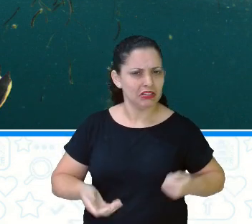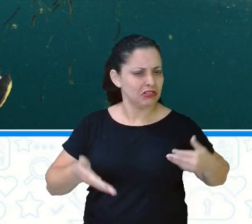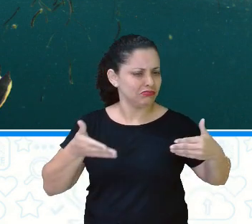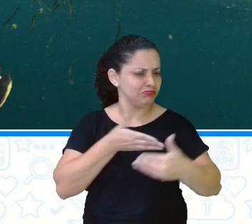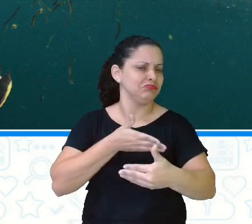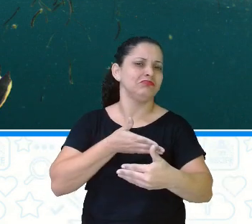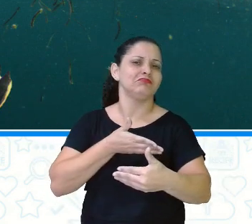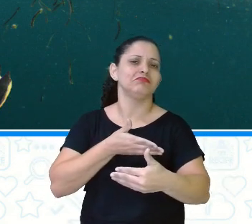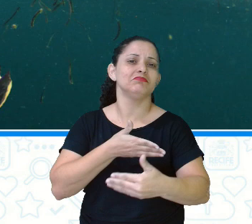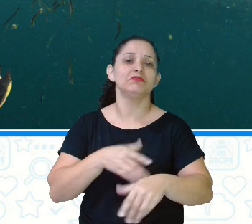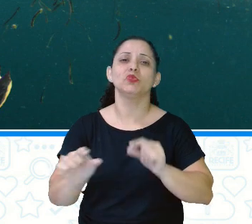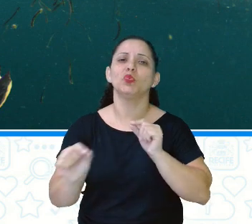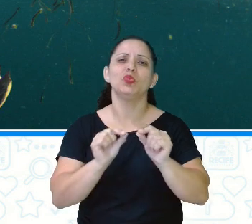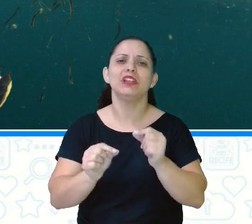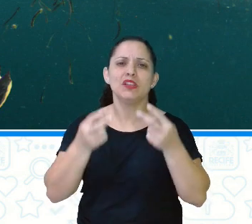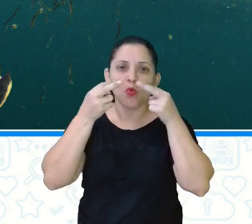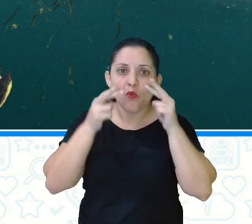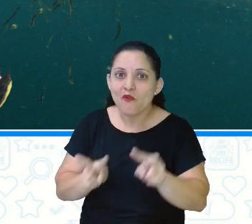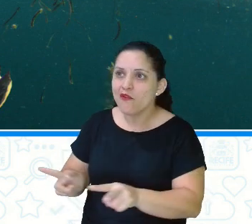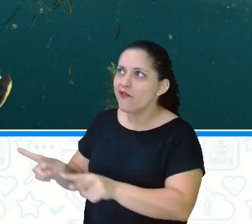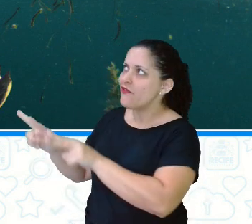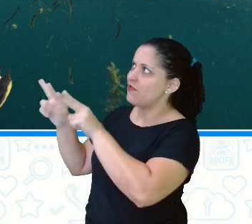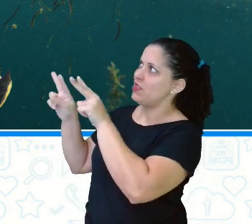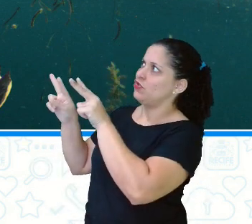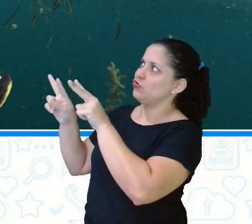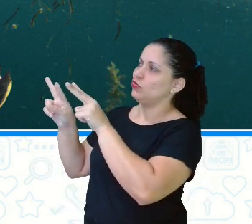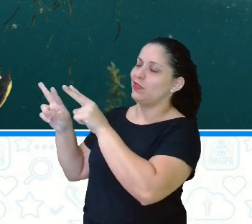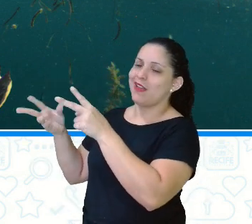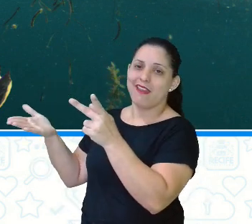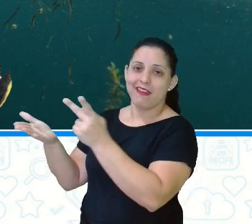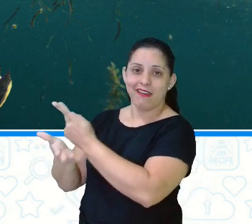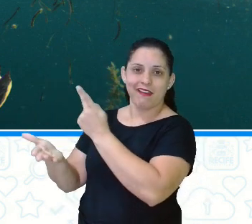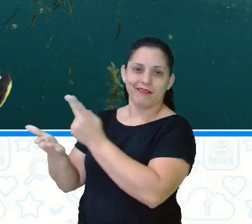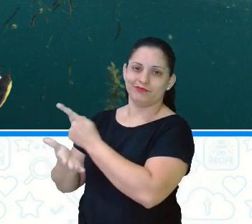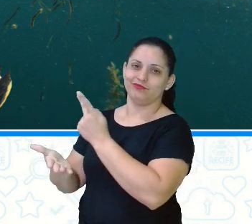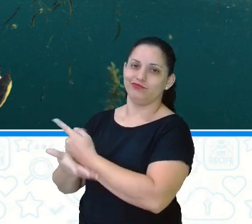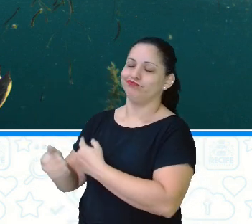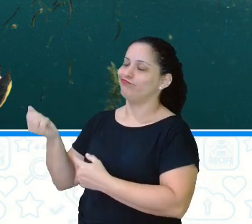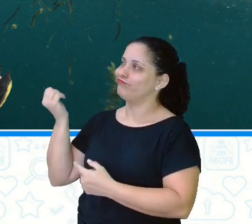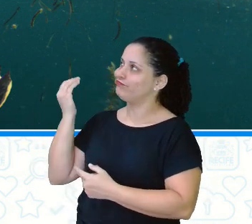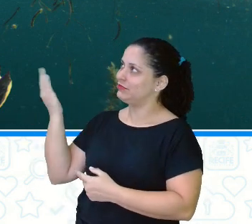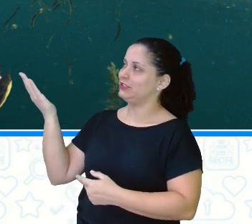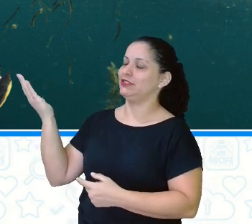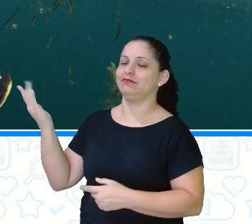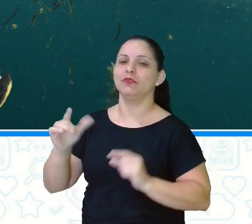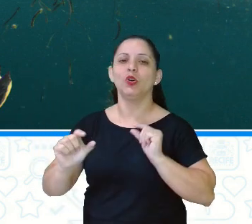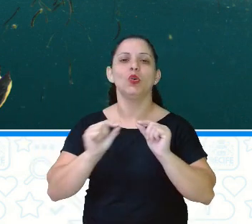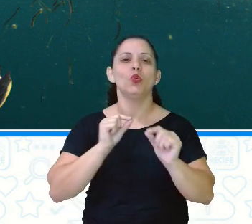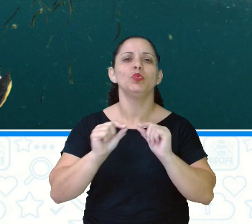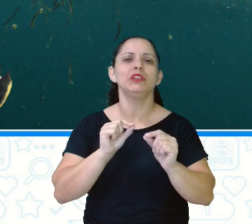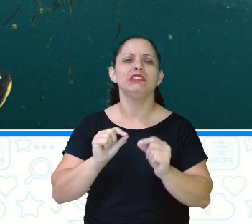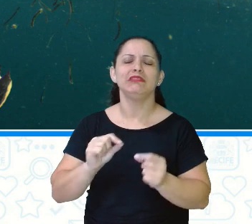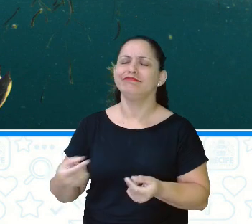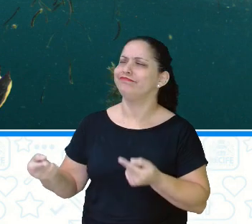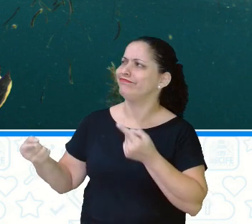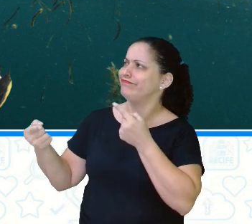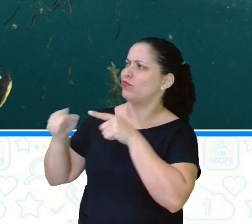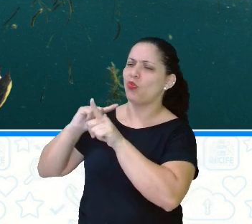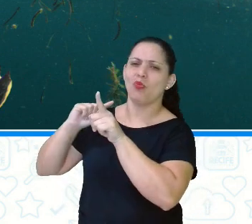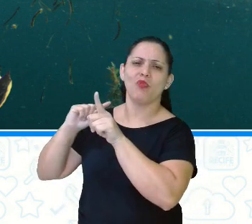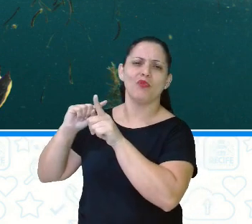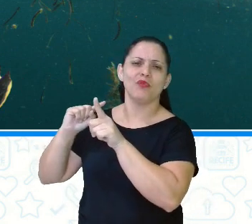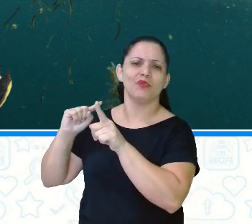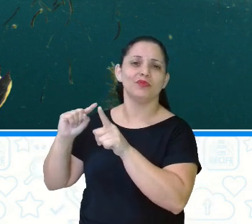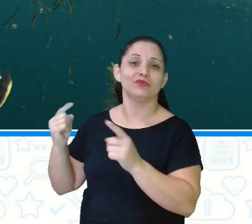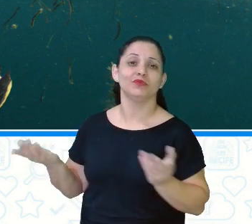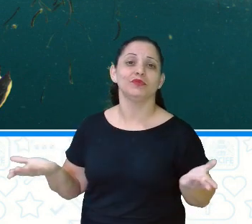vejo que está nessa imagem aí e que não deveria estar? O que é que não deveria ter nessa imagem? Coloca para a